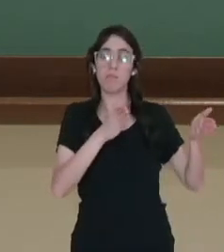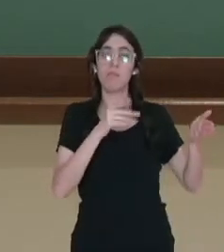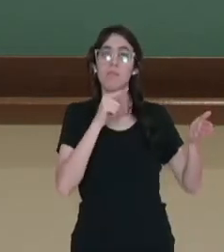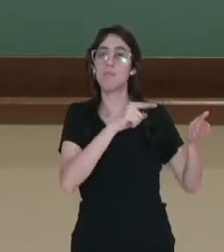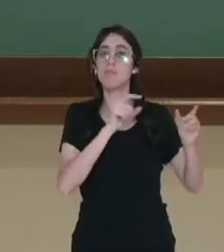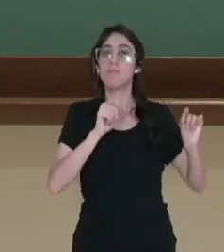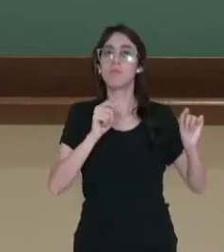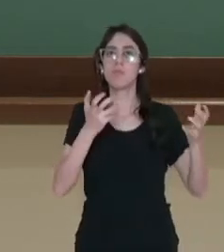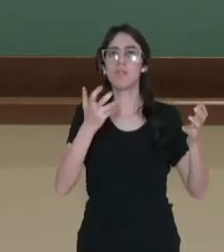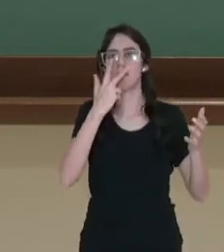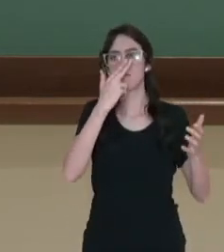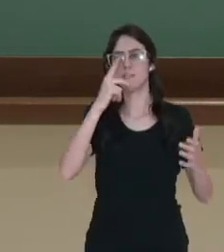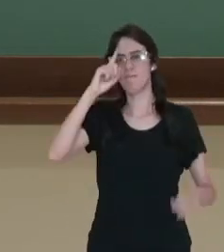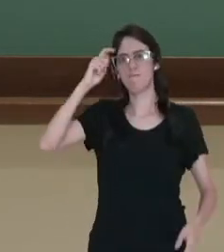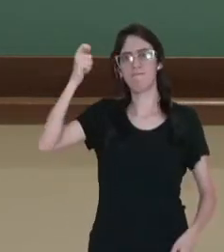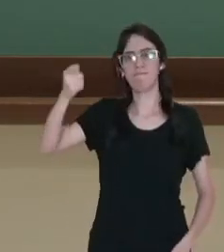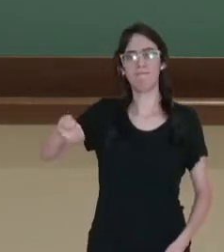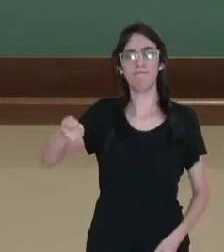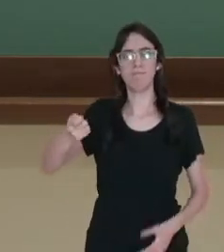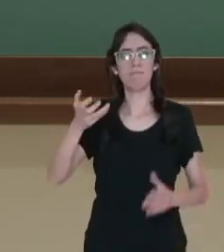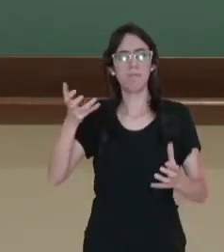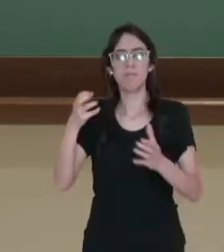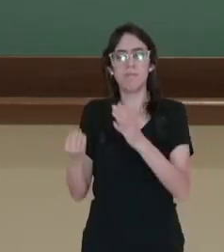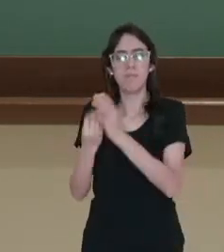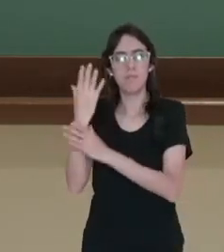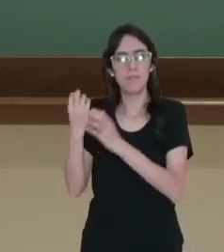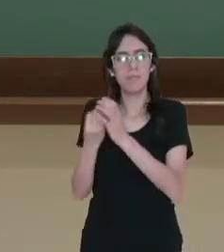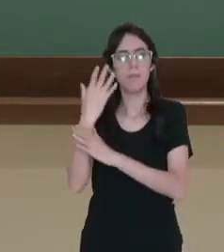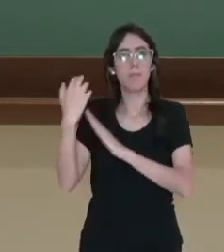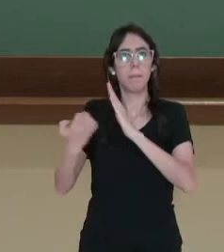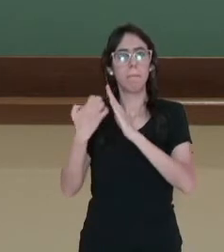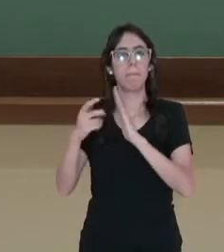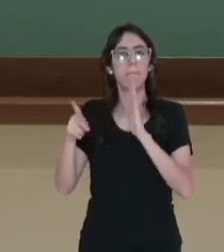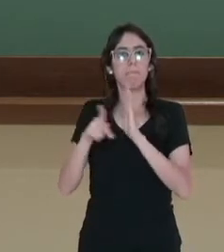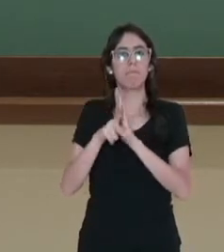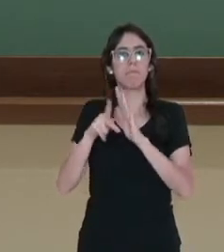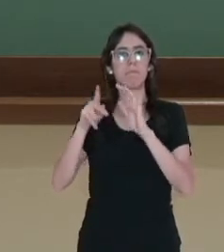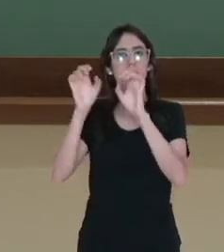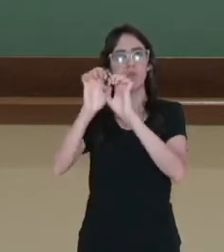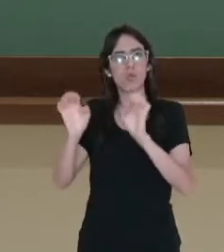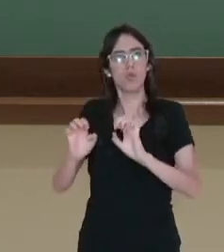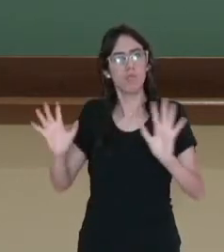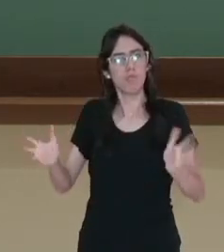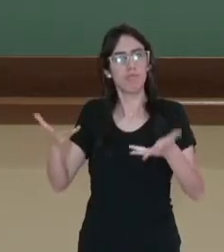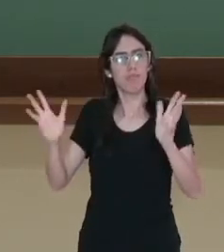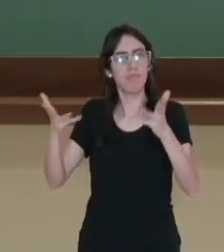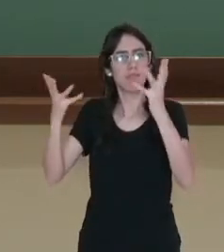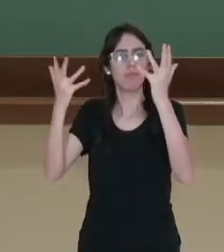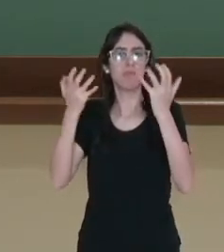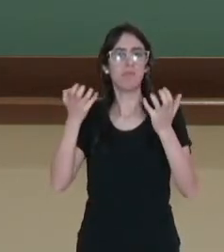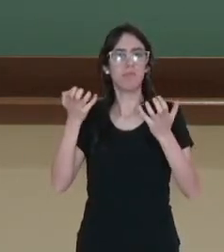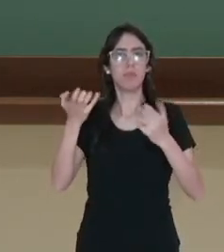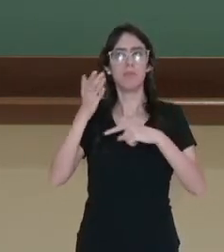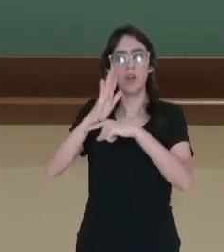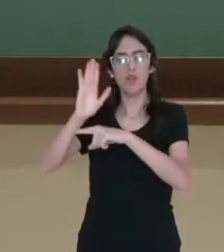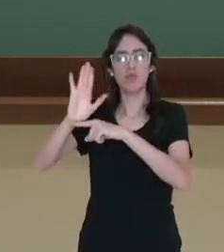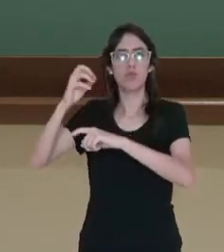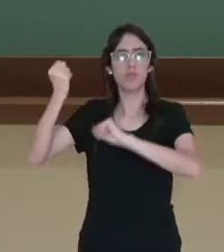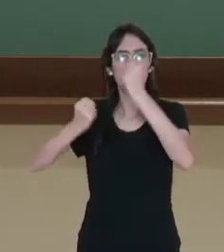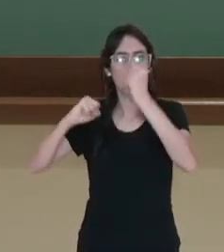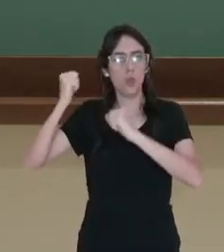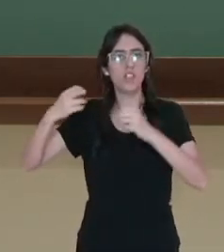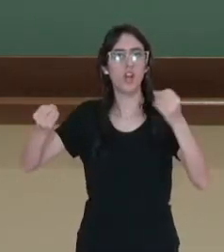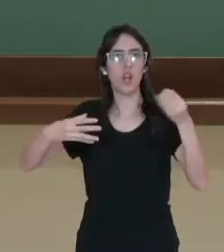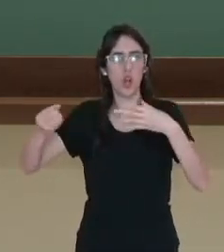Intervenção, um governo que criava empresas na área de infraestrutura, principalmente, para incentivar a industrialização do